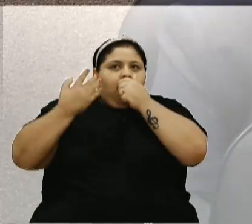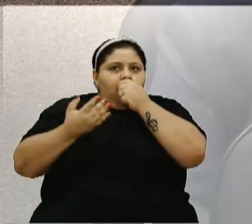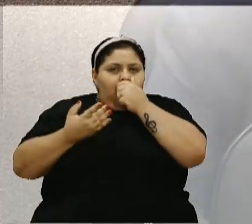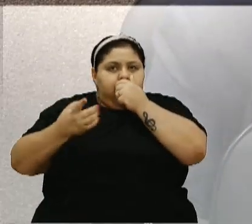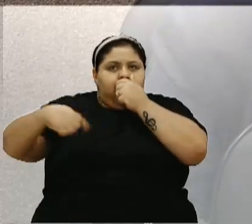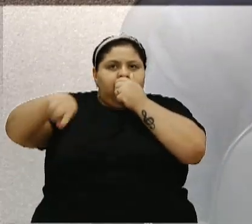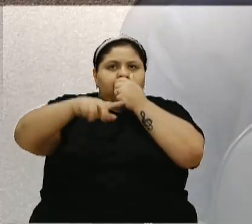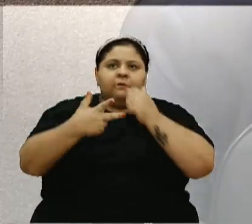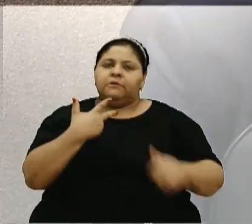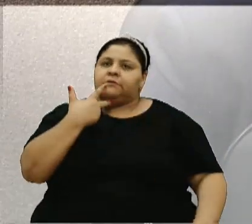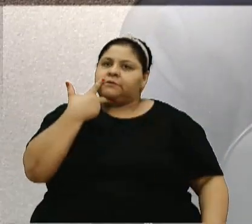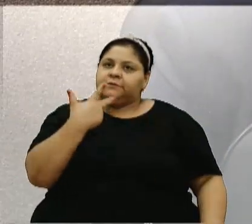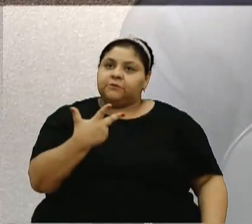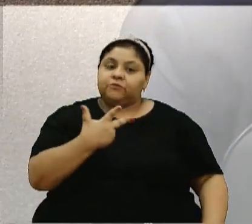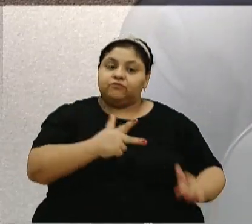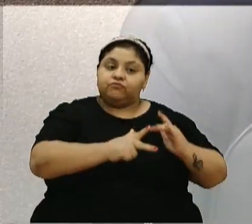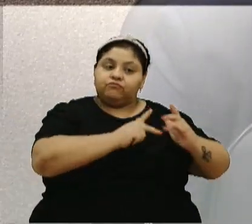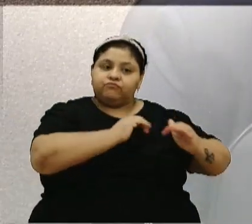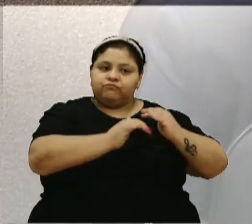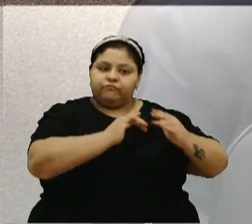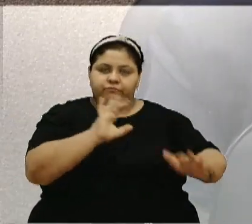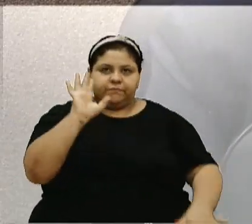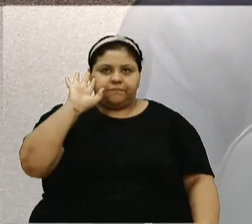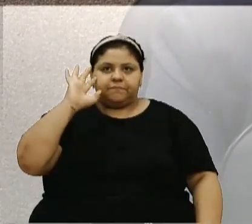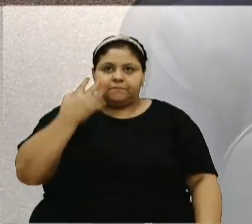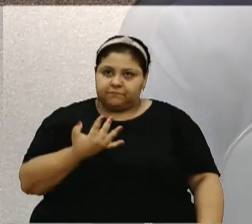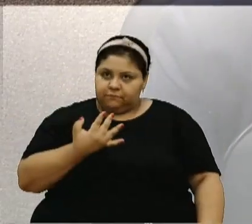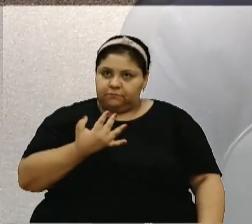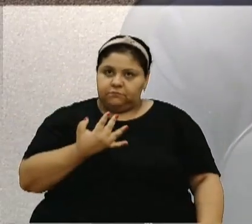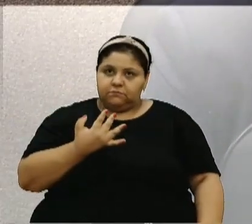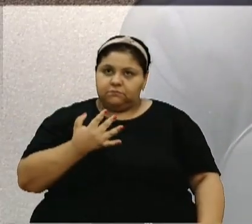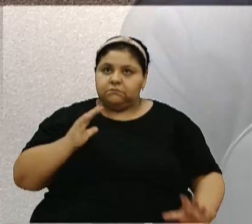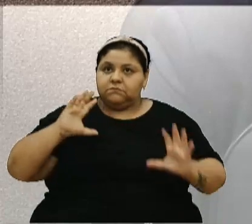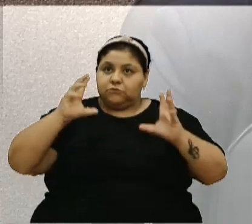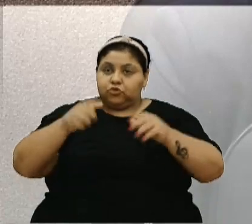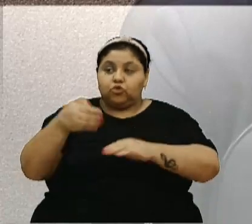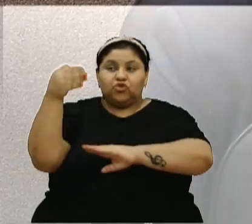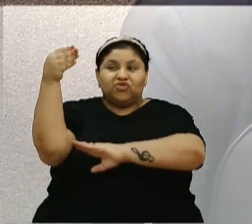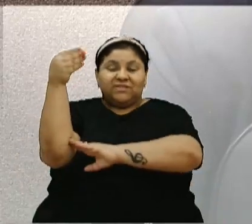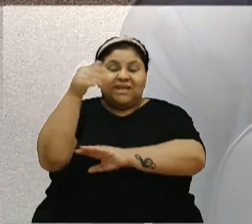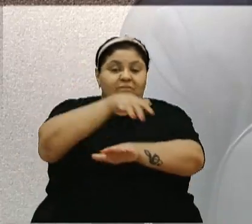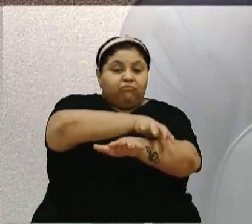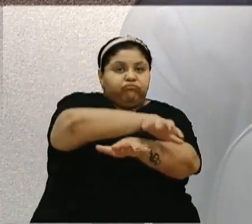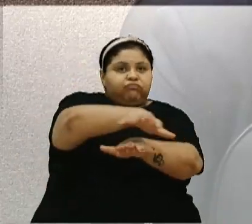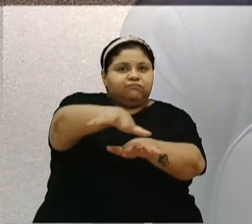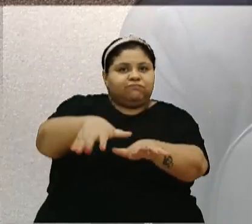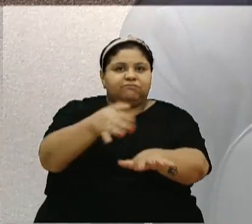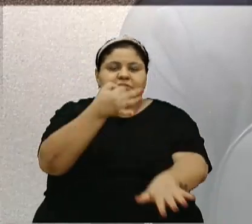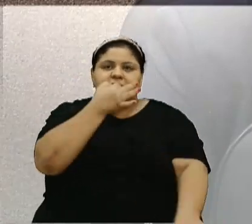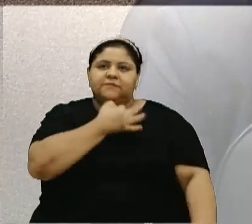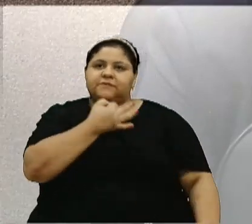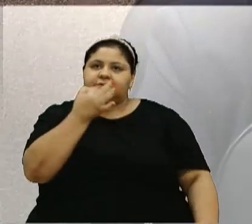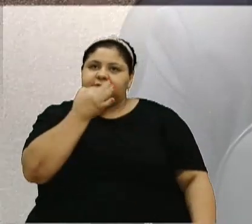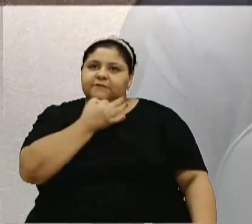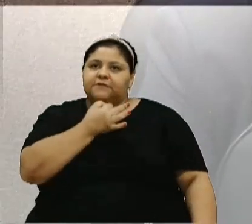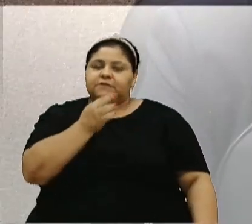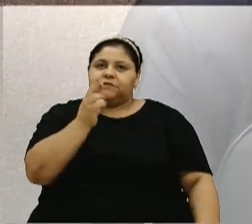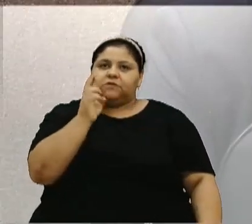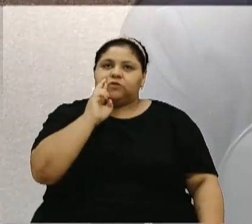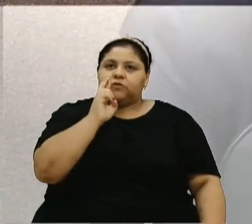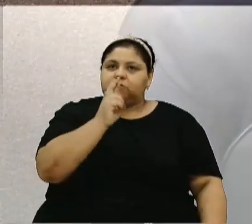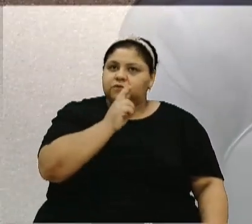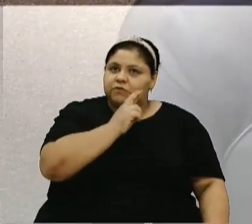nós estamos falando aí de uma mobilização que acontece em todos os hotéis, em toda a rede hoteleira de Caxias do Sul, nos